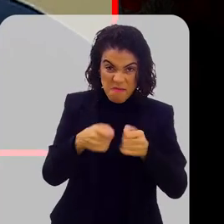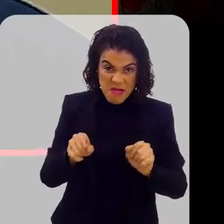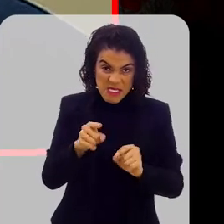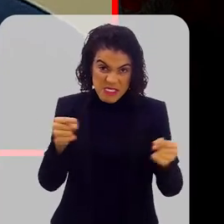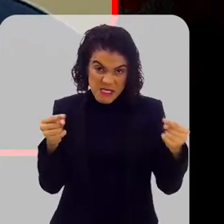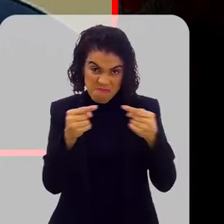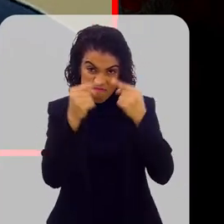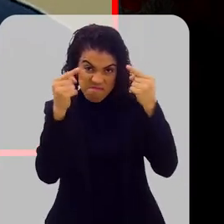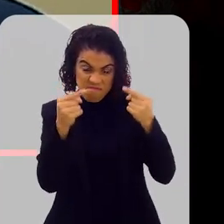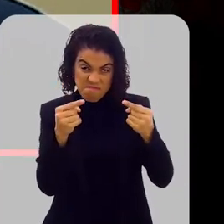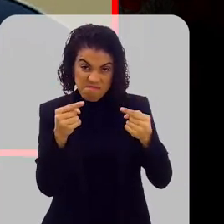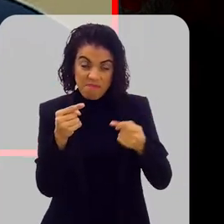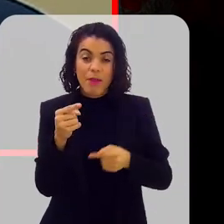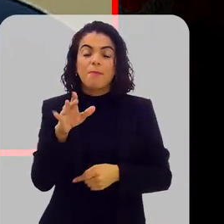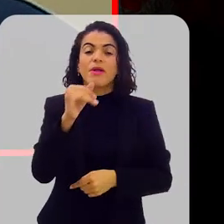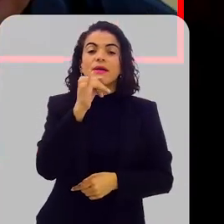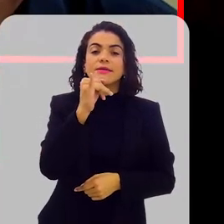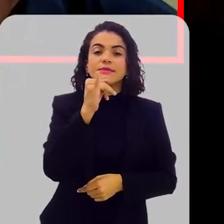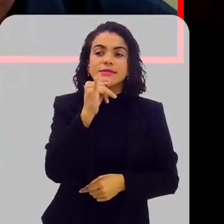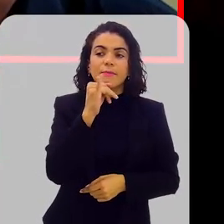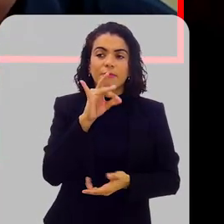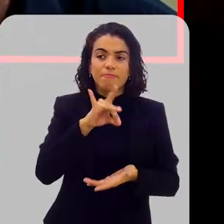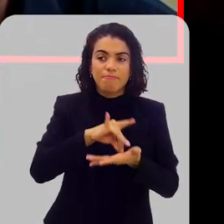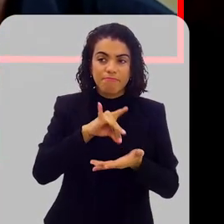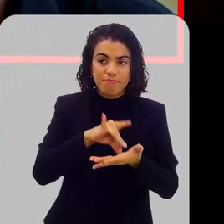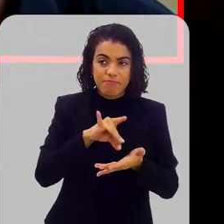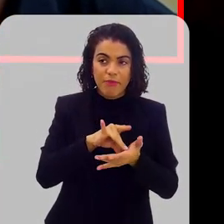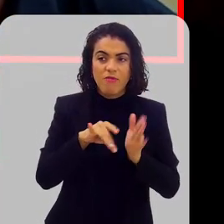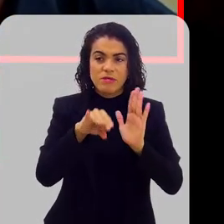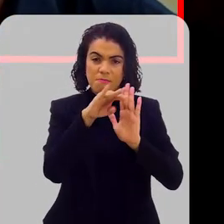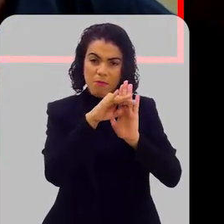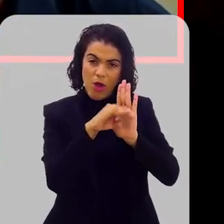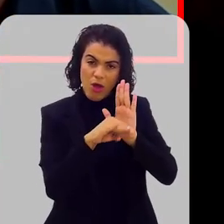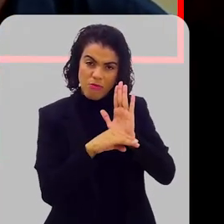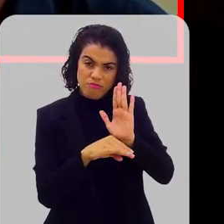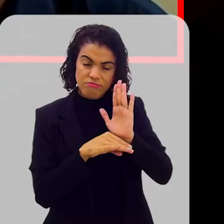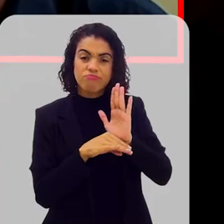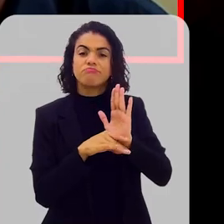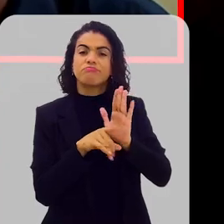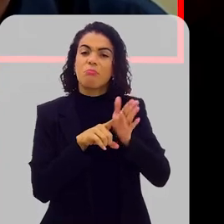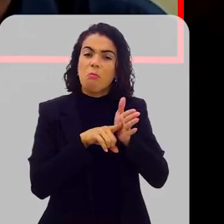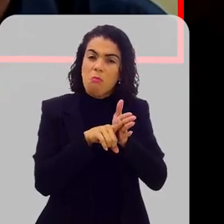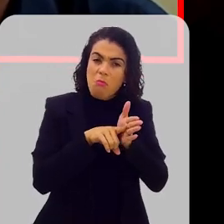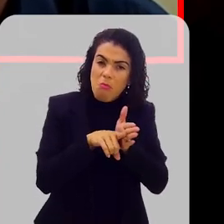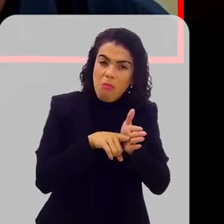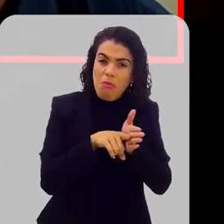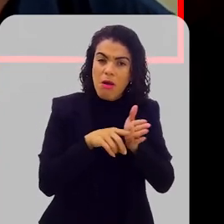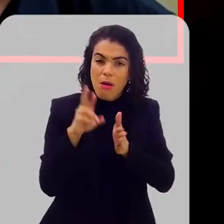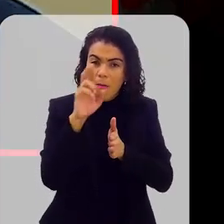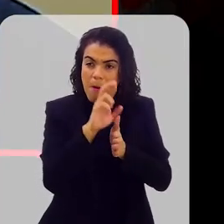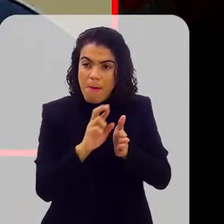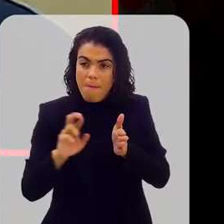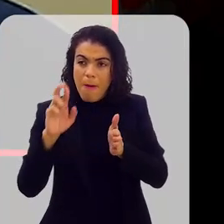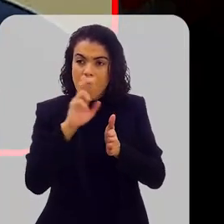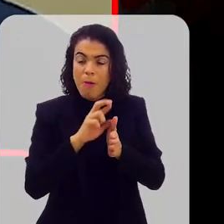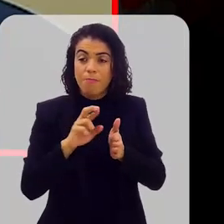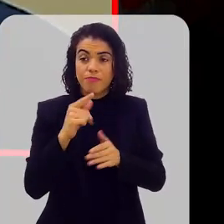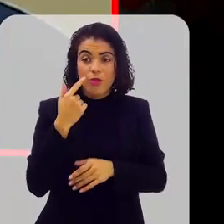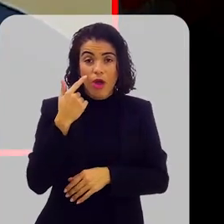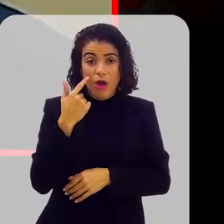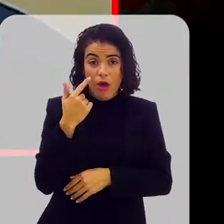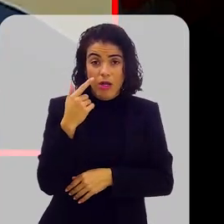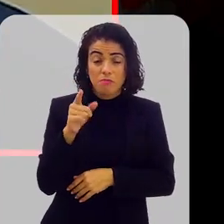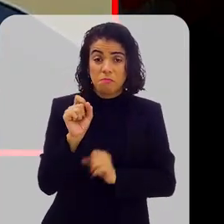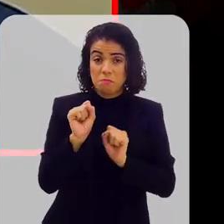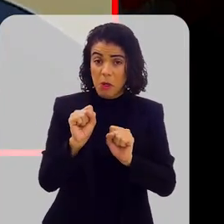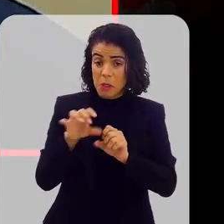como exame de rastreamento apropriado. Vou te dar um exemplo. Na verdade, quando você Sim. faz um programa de rastreamento e você oferece para o